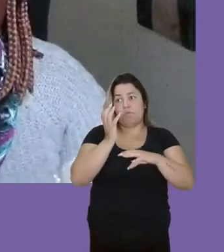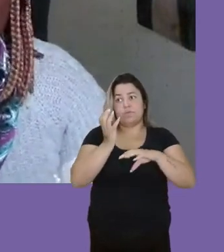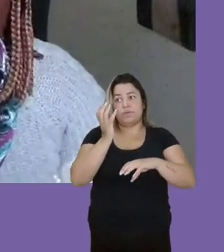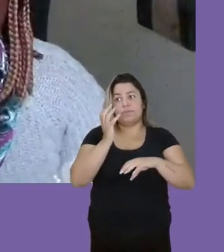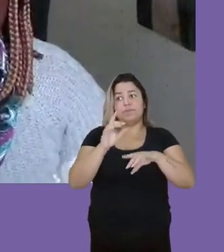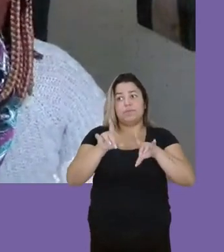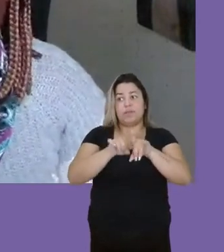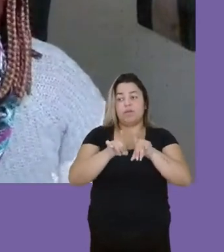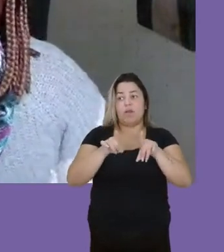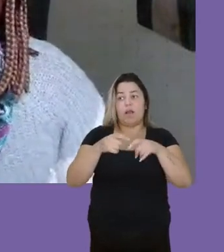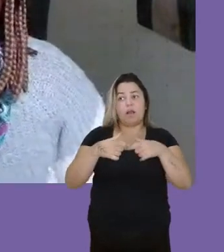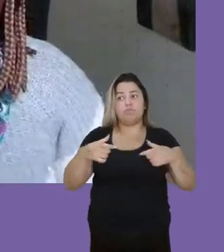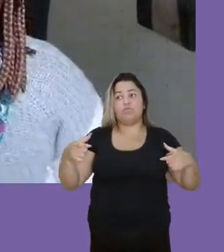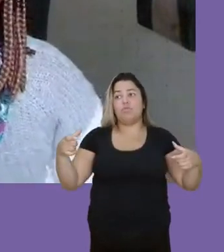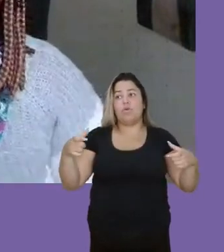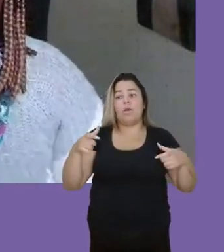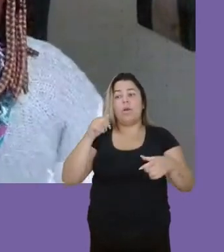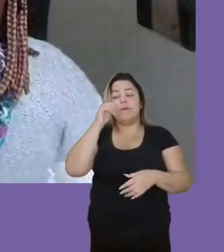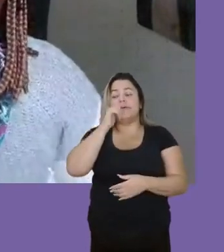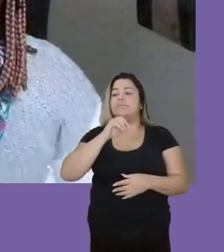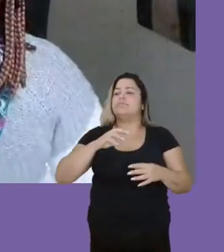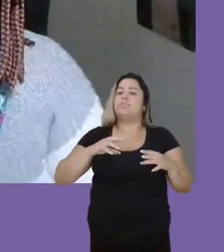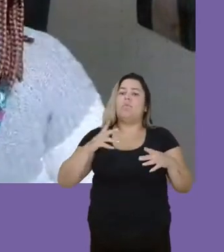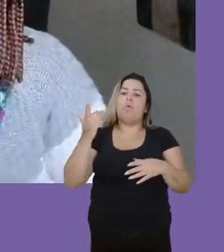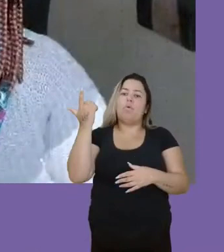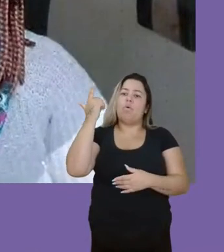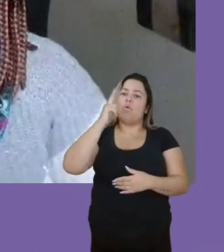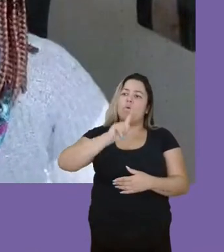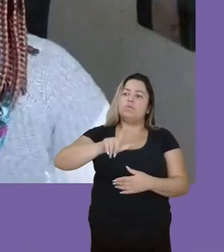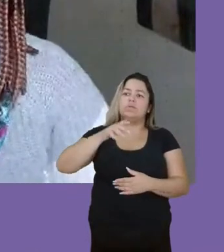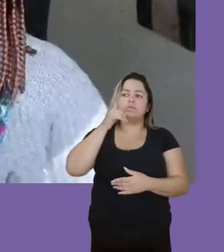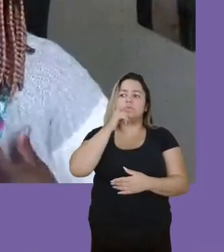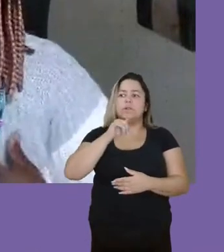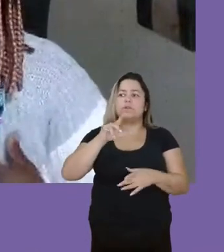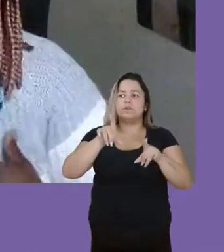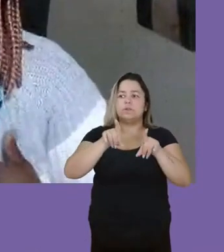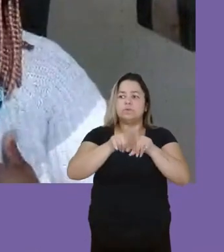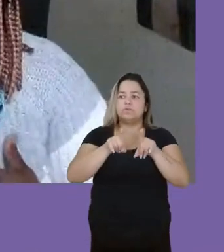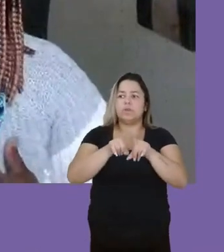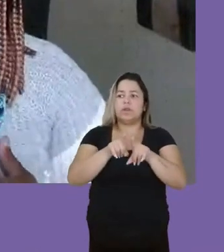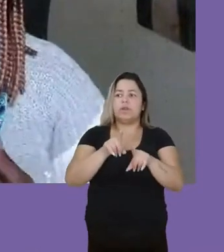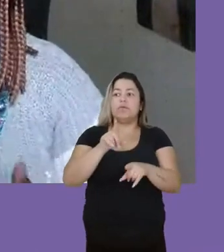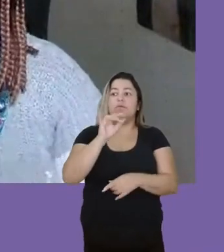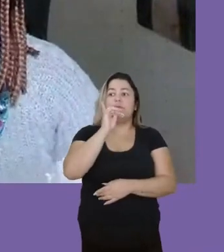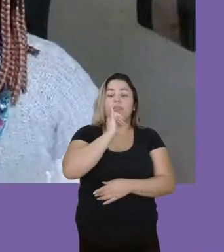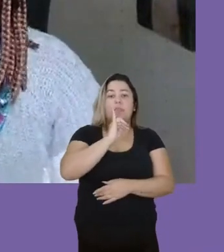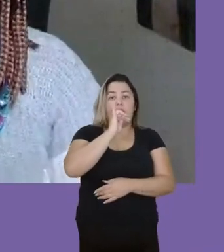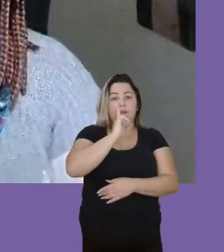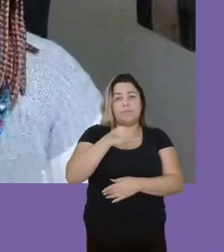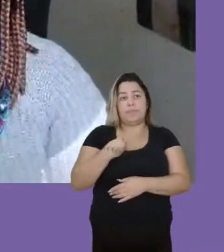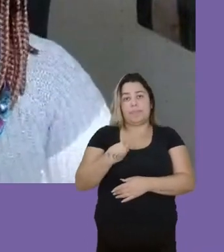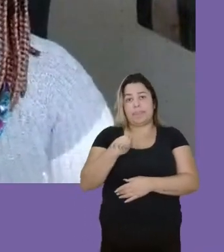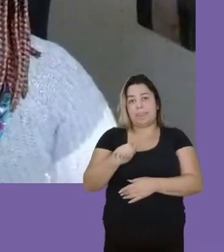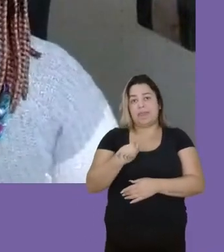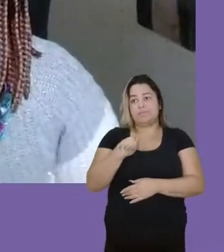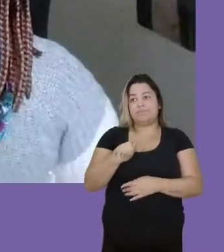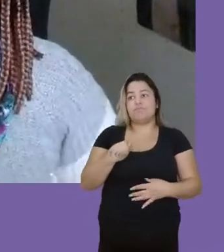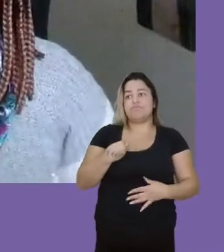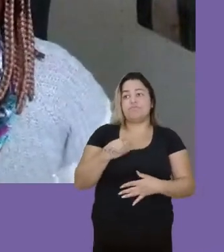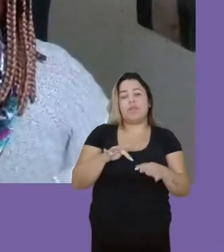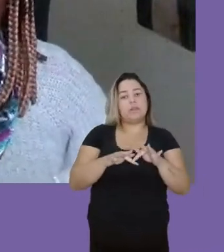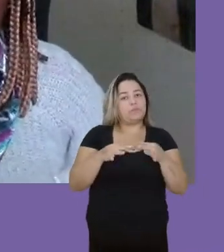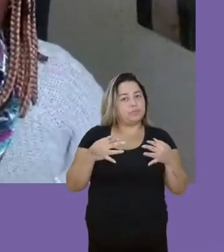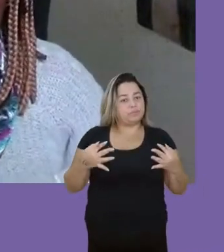queremos ampliar a participação das mulheres. Isso faz com que várias outras agendas possam avançar. Vou dar um exemplo da minha vivência aqui, simplória,